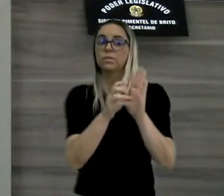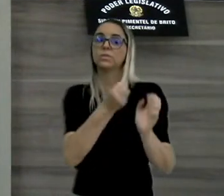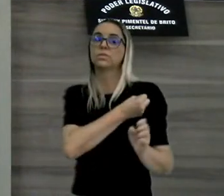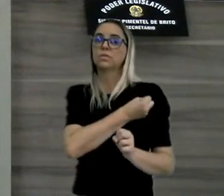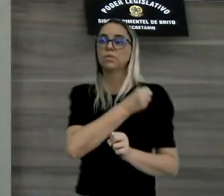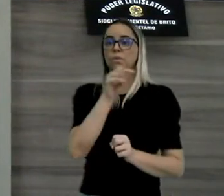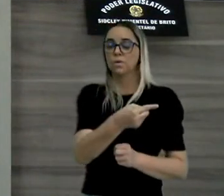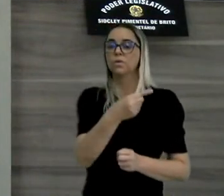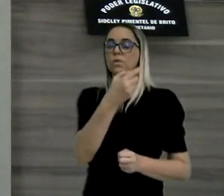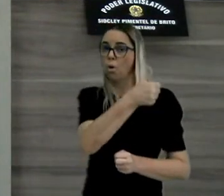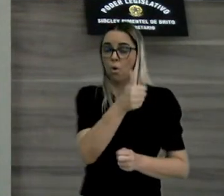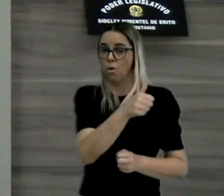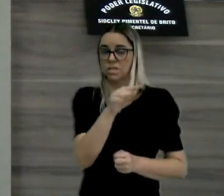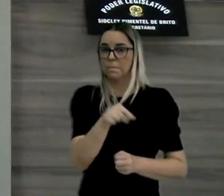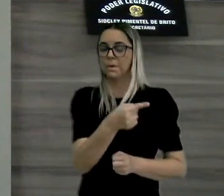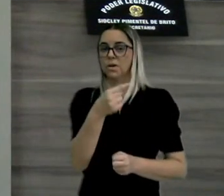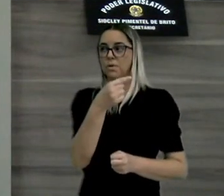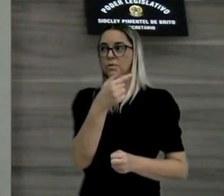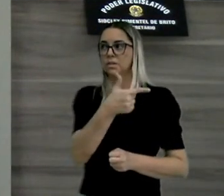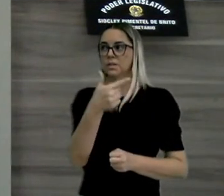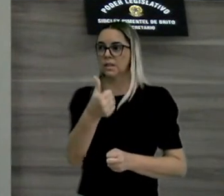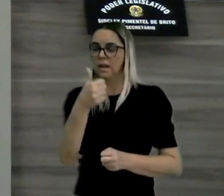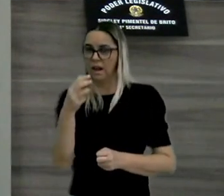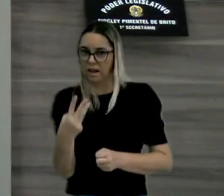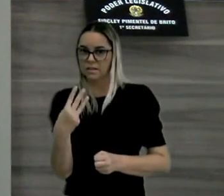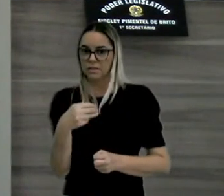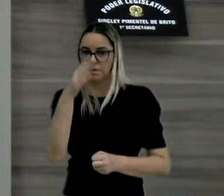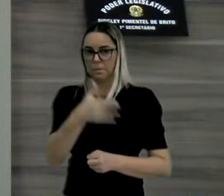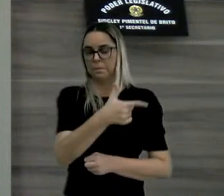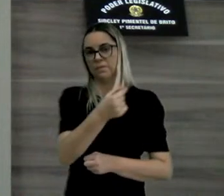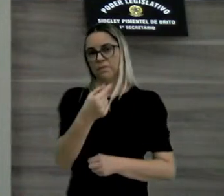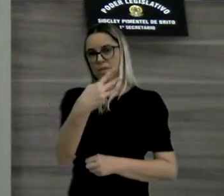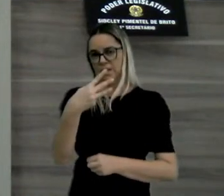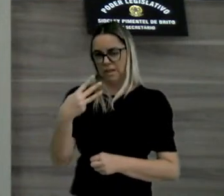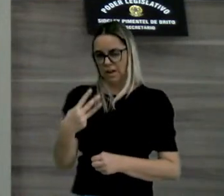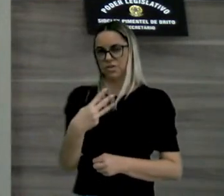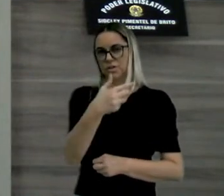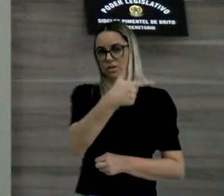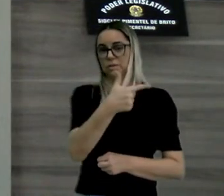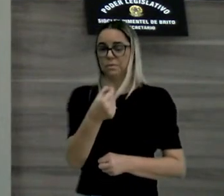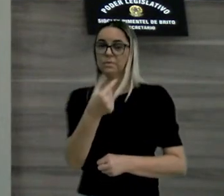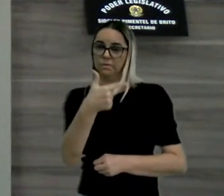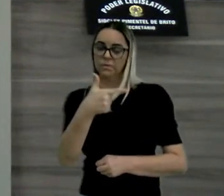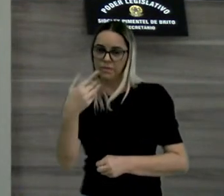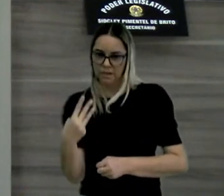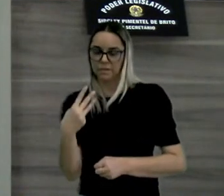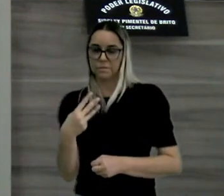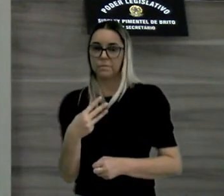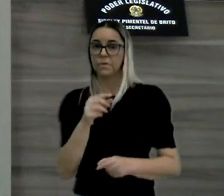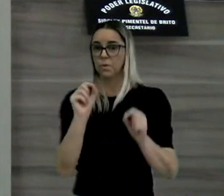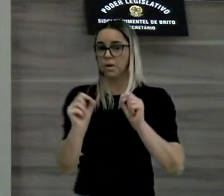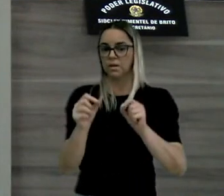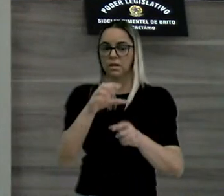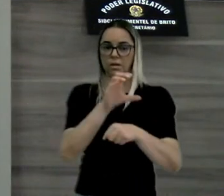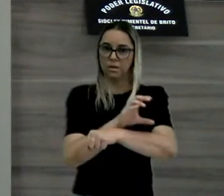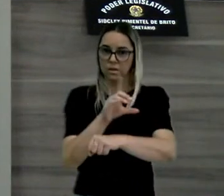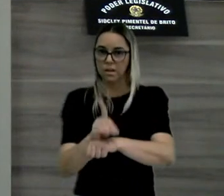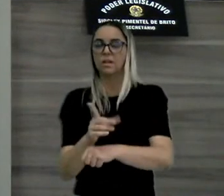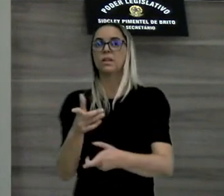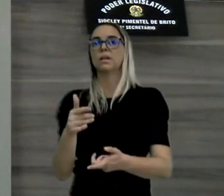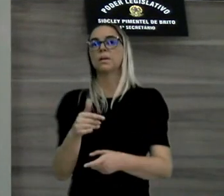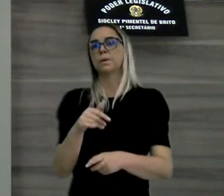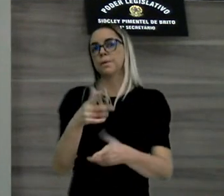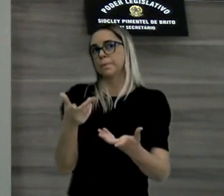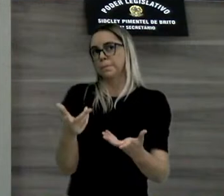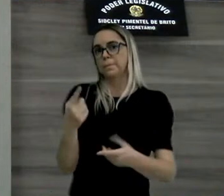11713 de de 2023 parágrafo primeiro caberá a união à coordenação da política nacional de educação